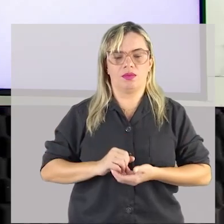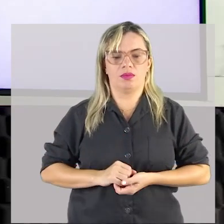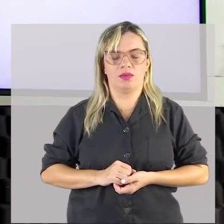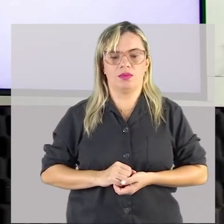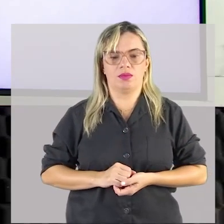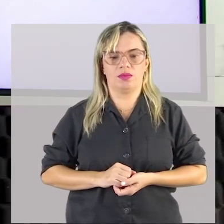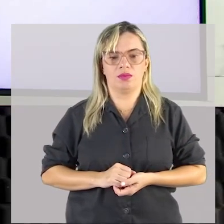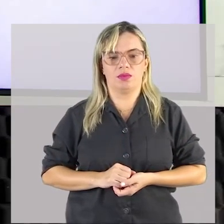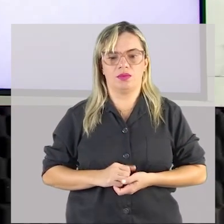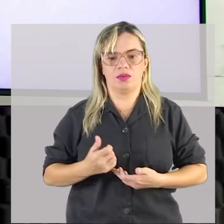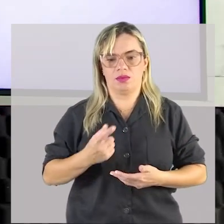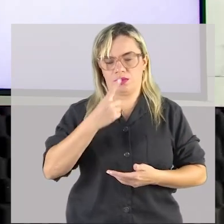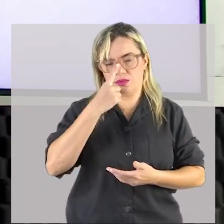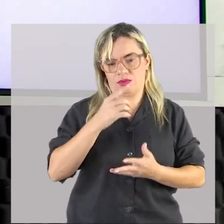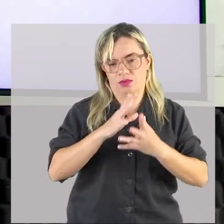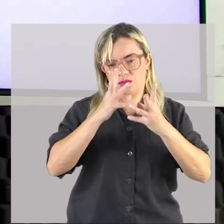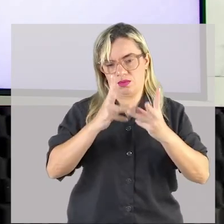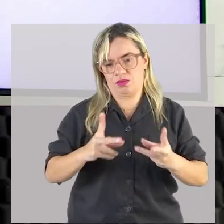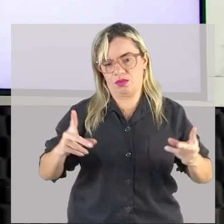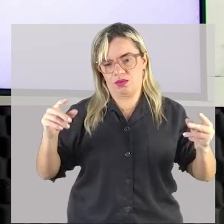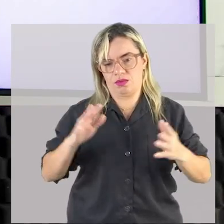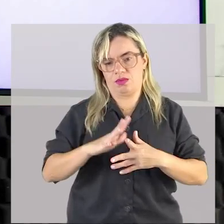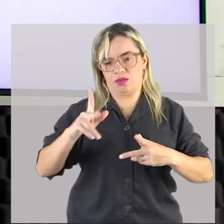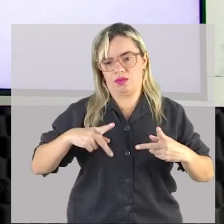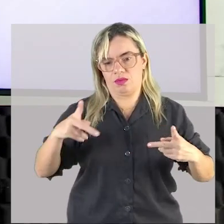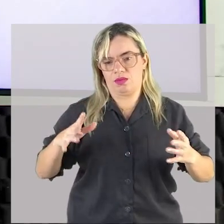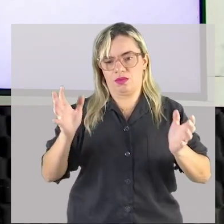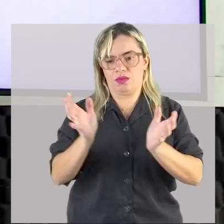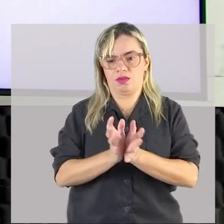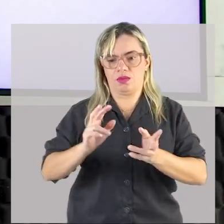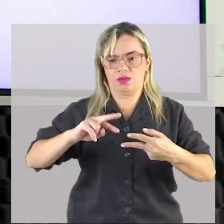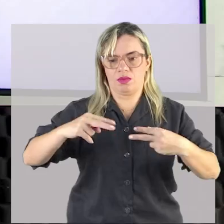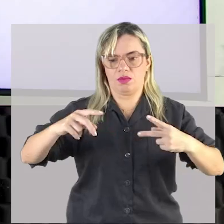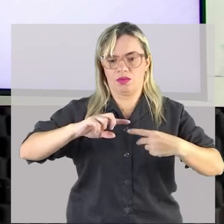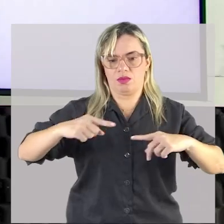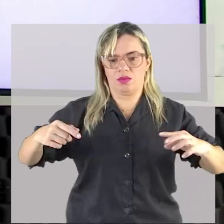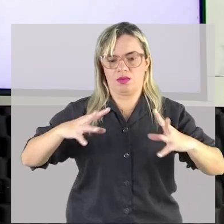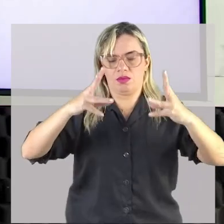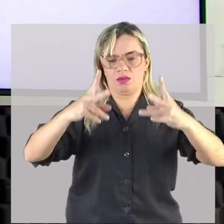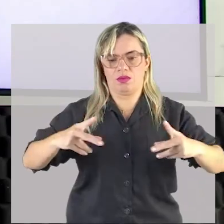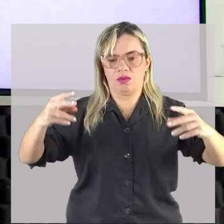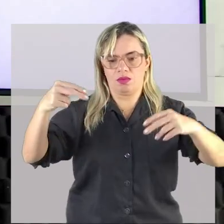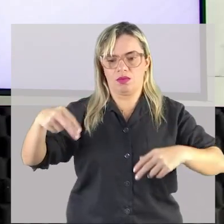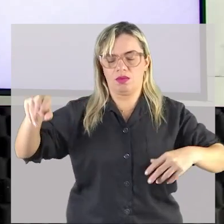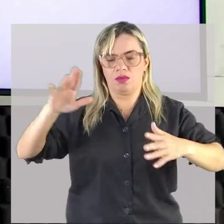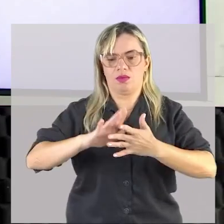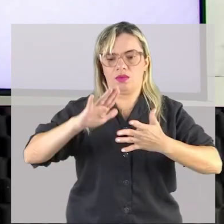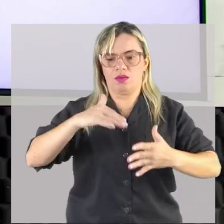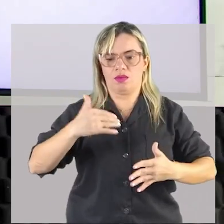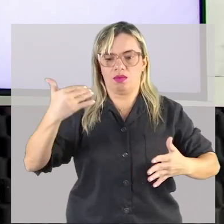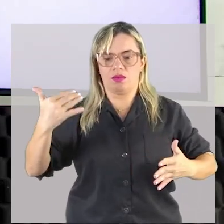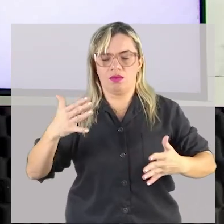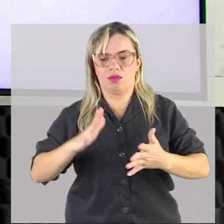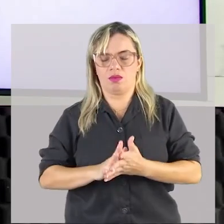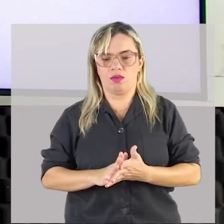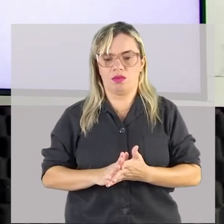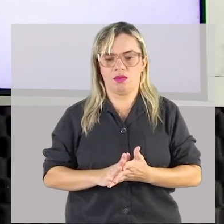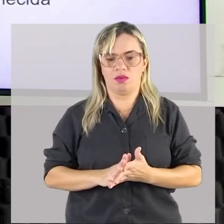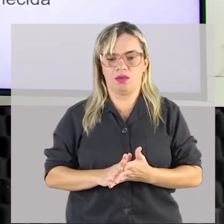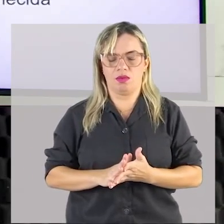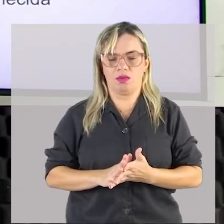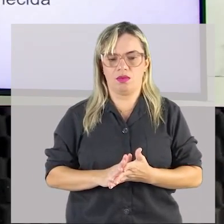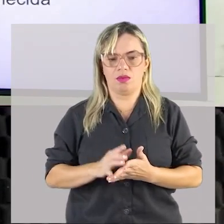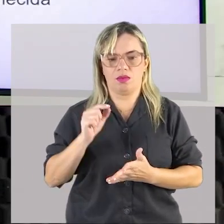a decomposição das proteínas, ácidos nucleicos, resíduos nitrogenados, né, presentes em cadáveres e excretas,